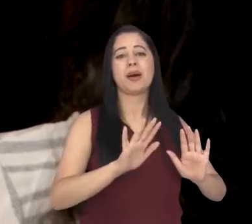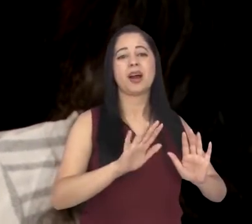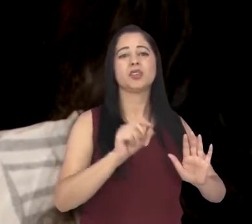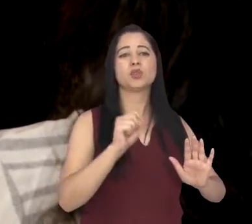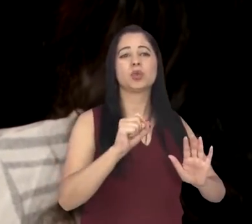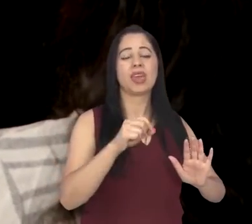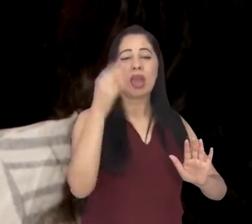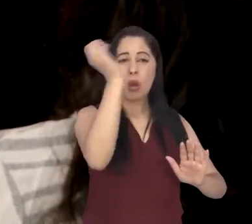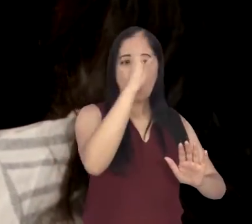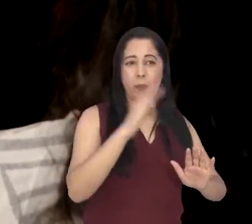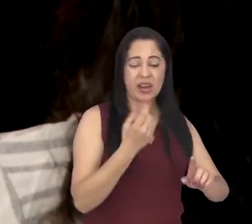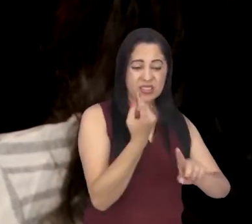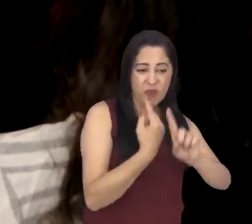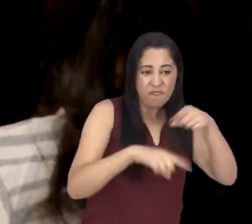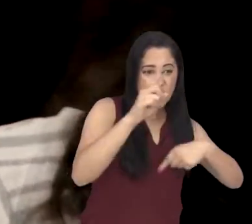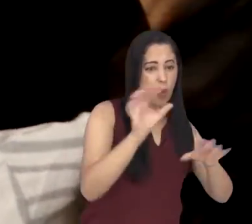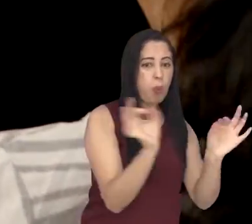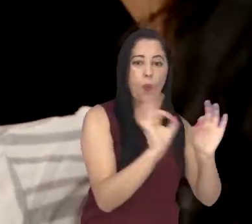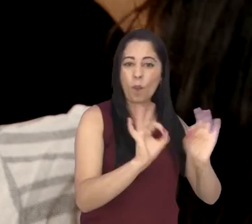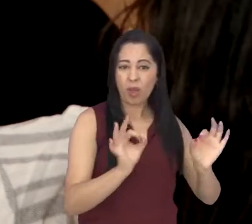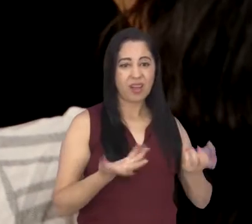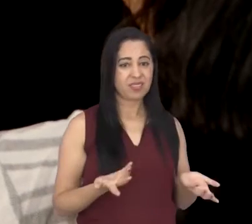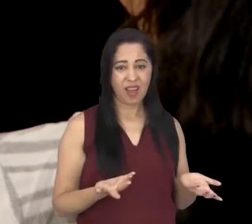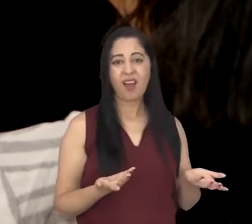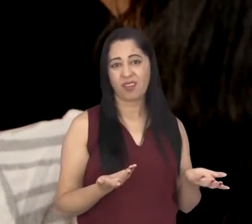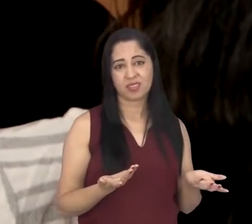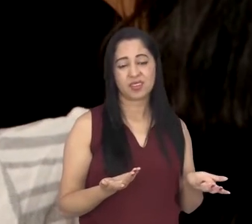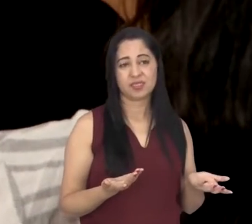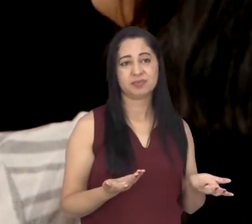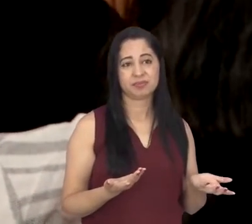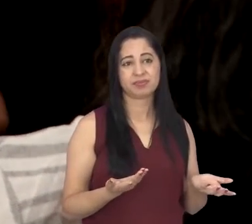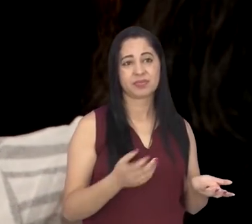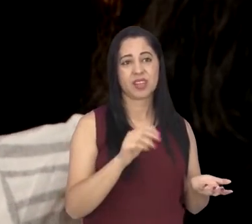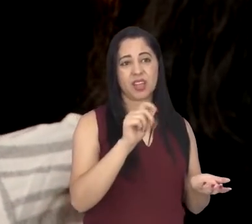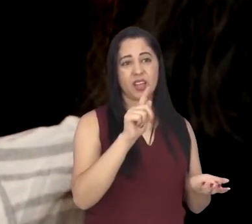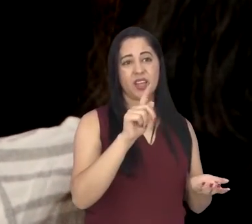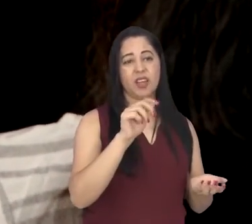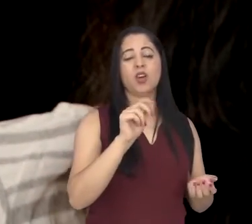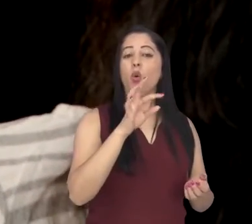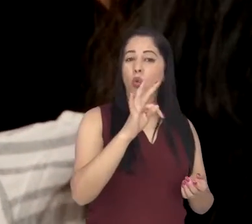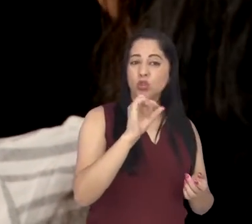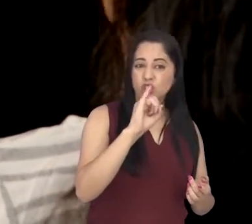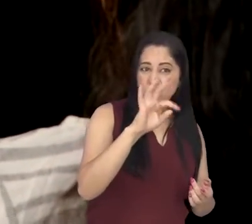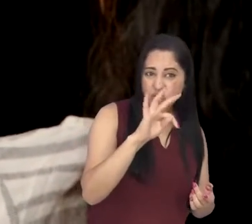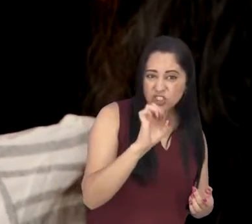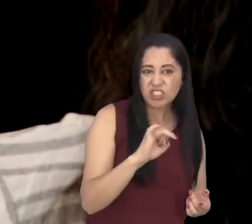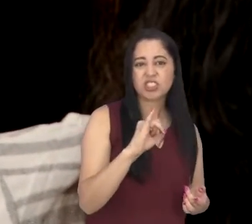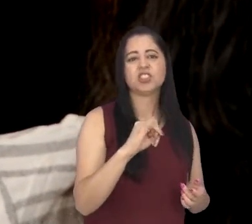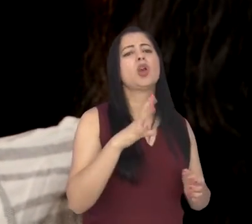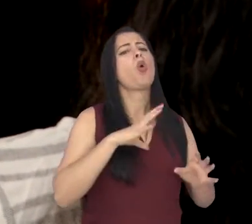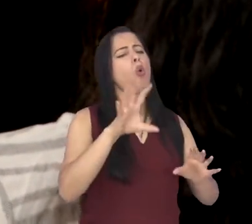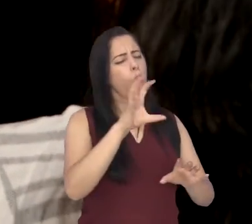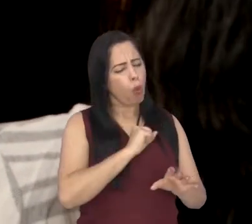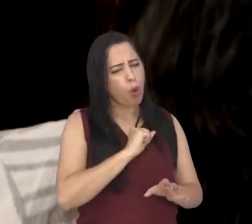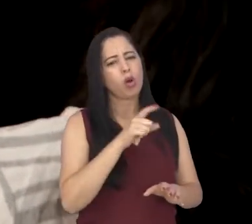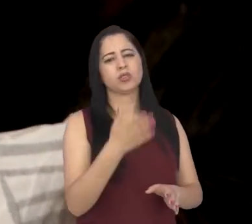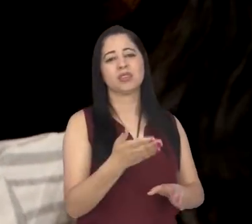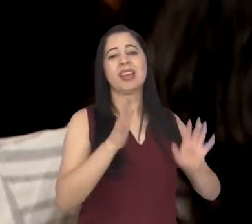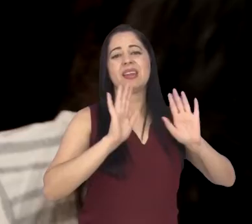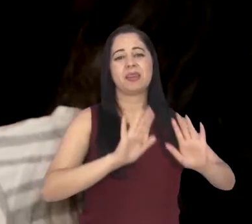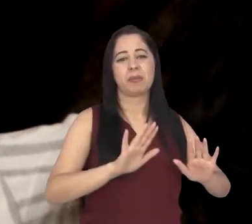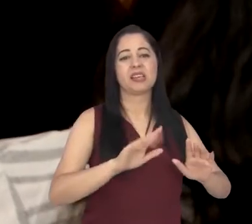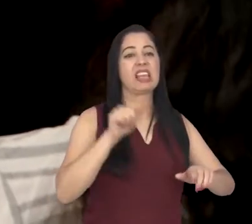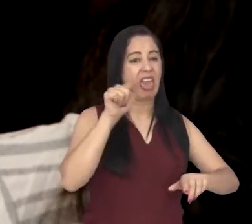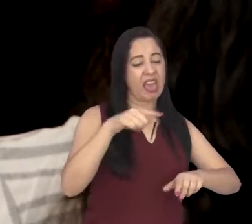mas, na verdade, o Brasil não evoluiu mesmo. Isso eu adoro o Adenor, chamado Tite. Eu adoro o Adenor, eu até conheci ele bem, fui amigo